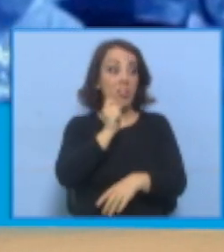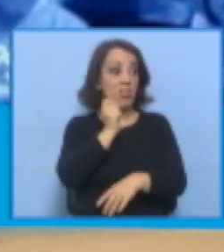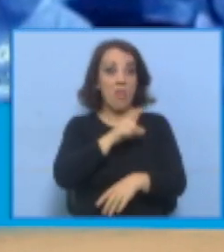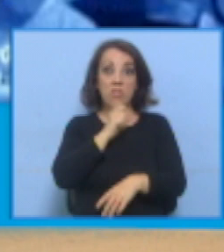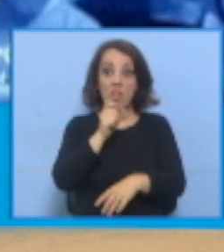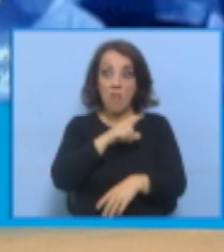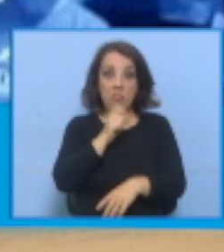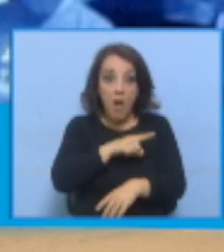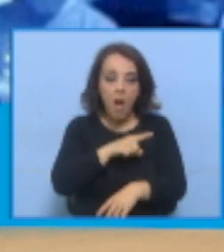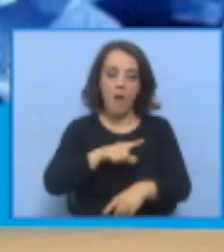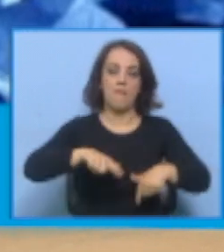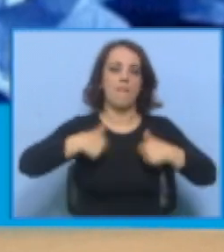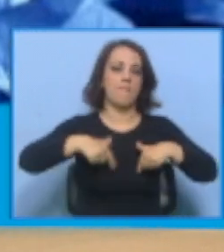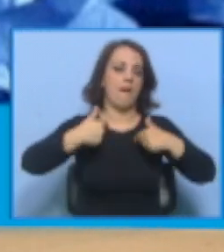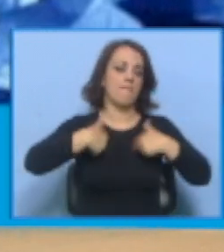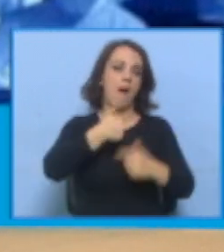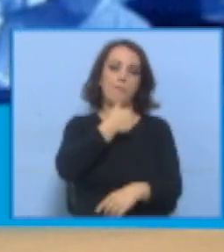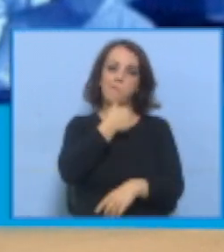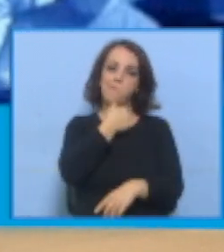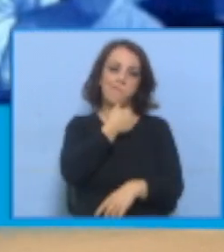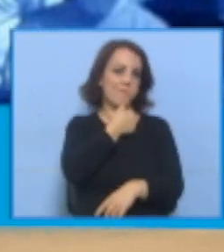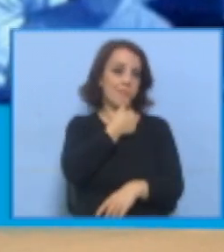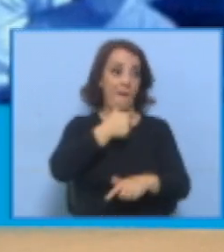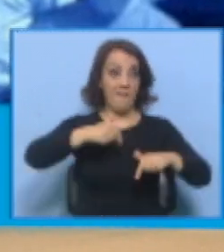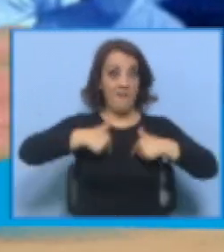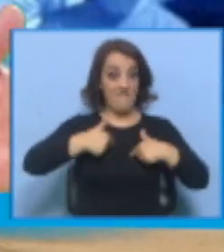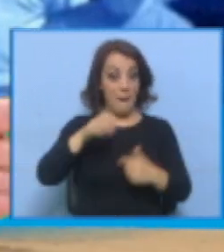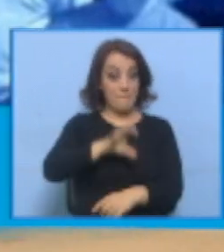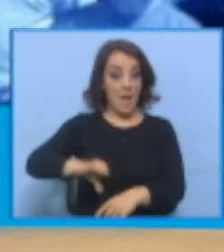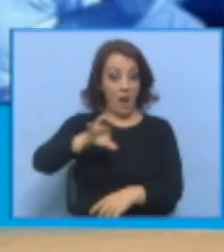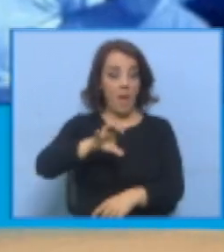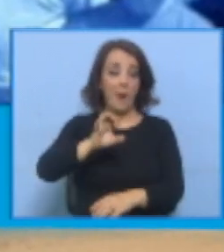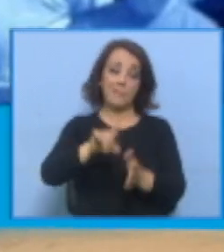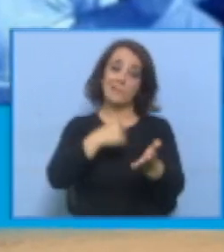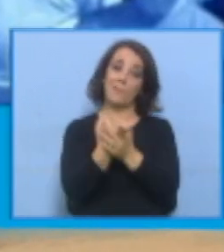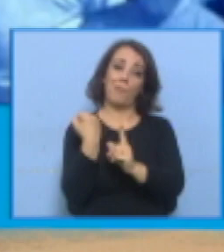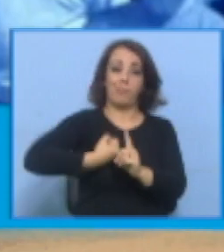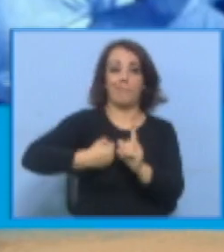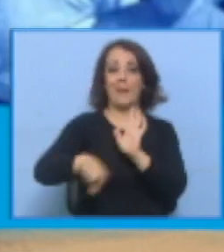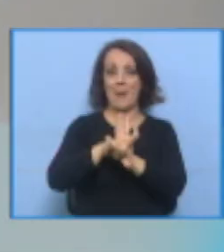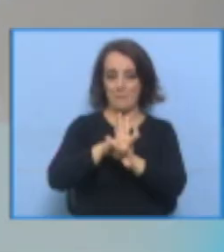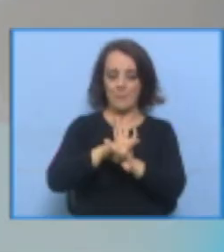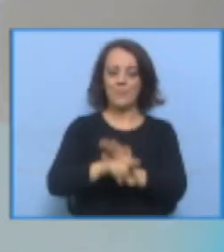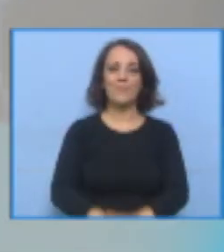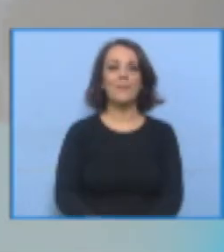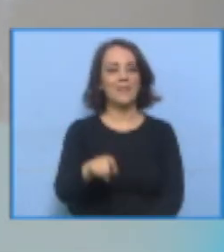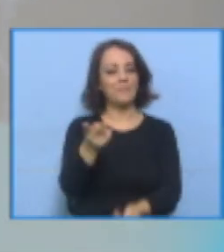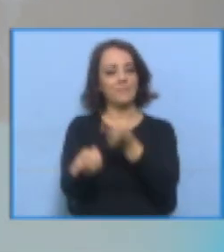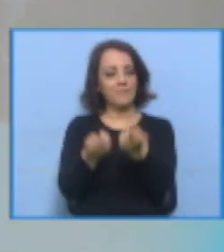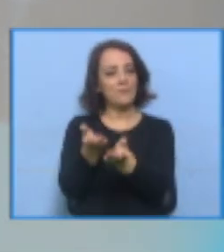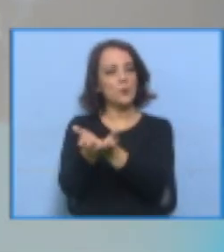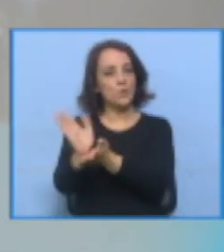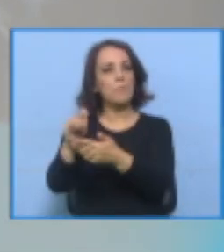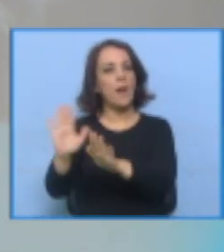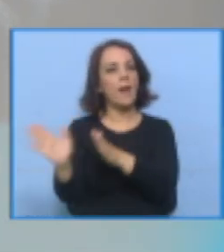fazer tudo à sua maneira. E a sua maneira continua a ser uma maneira fora da lei. Poderíamos ainda continuar esta análise, mas interessa